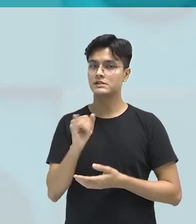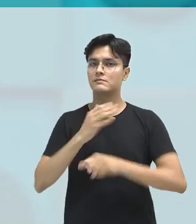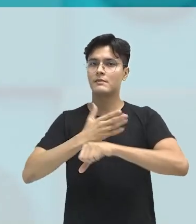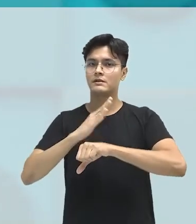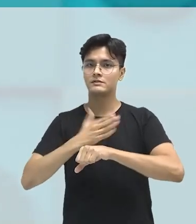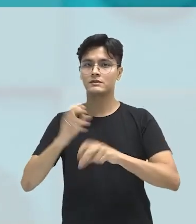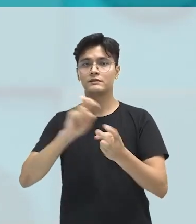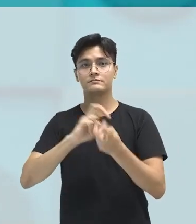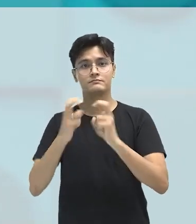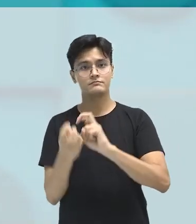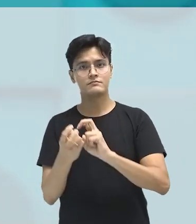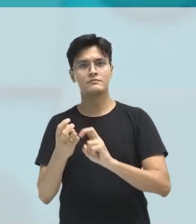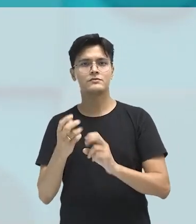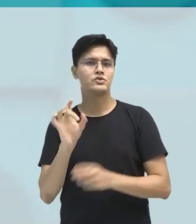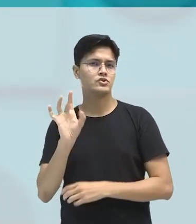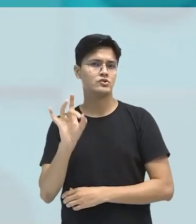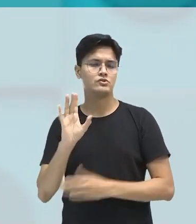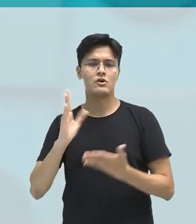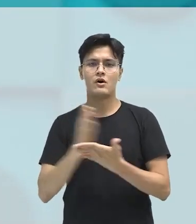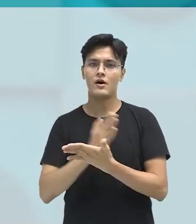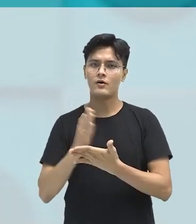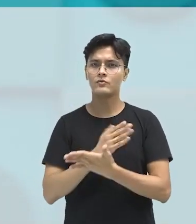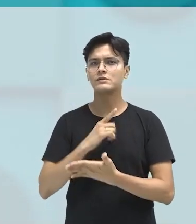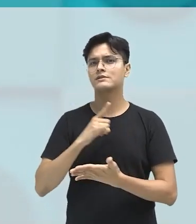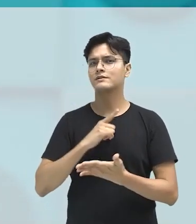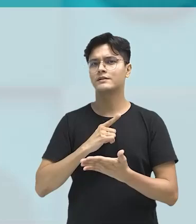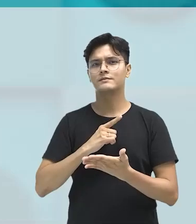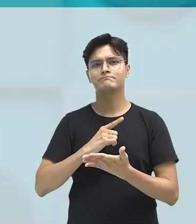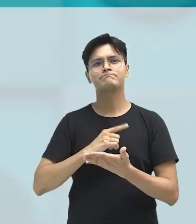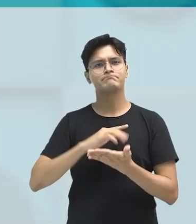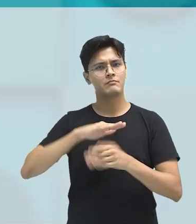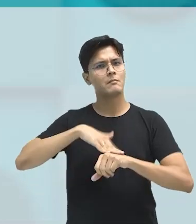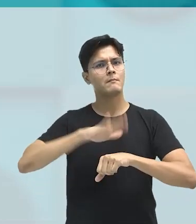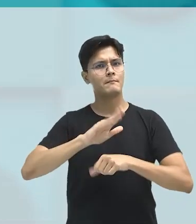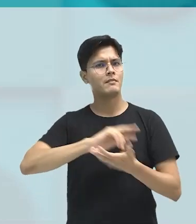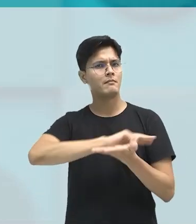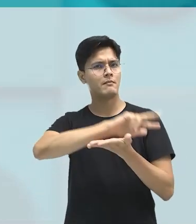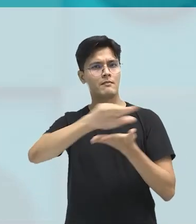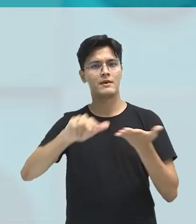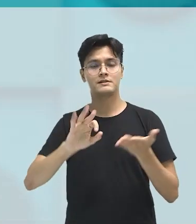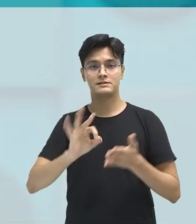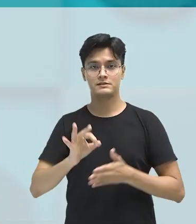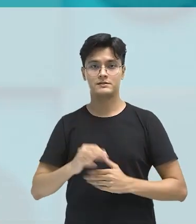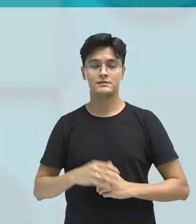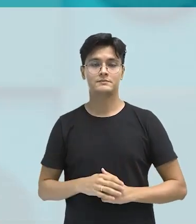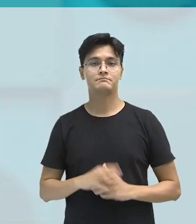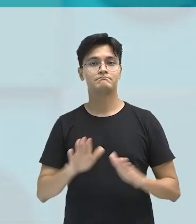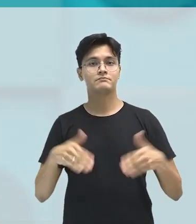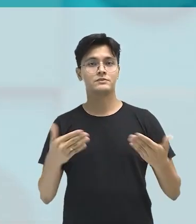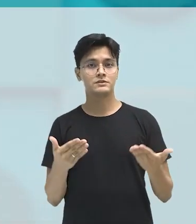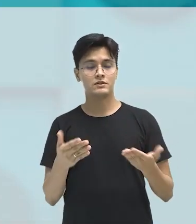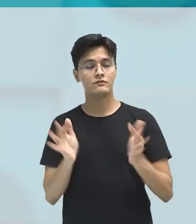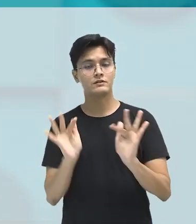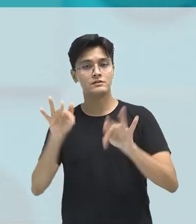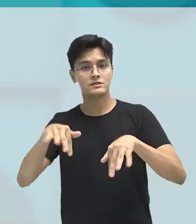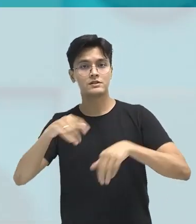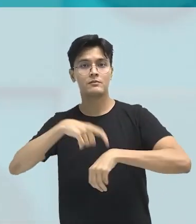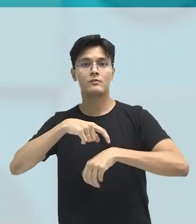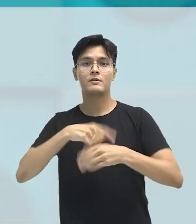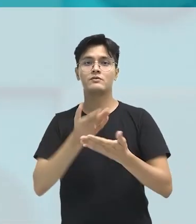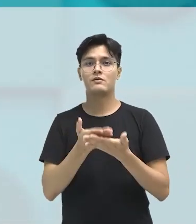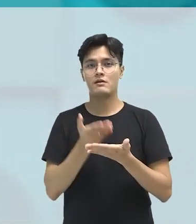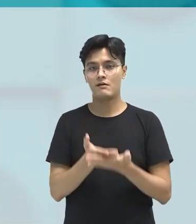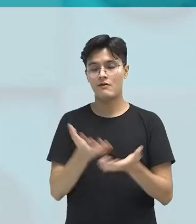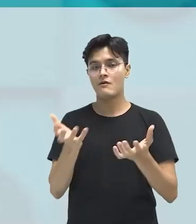só alguns dos benefícios, existem muito mais, certo? E para finalizar esse nosso momento de aula, eu quero trazer